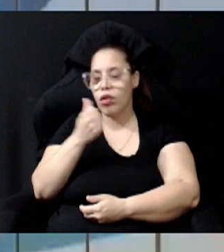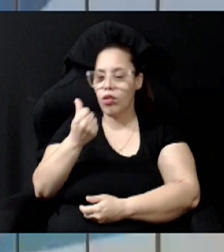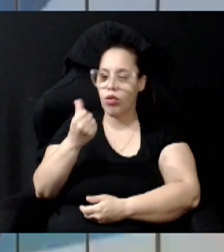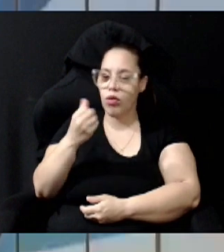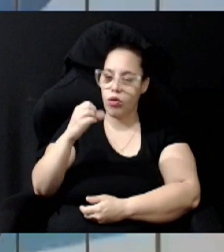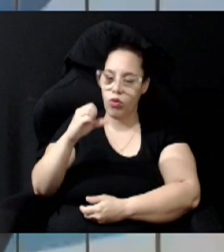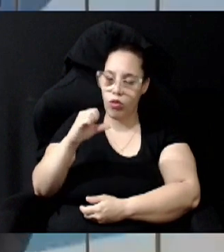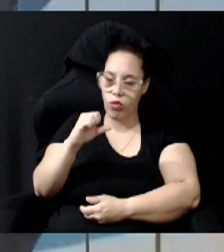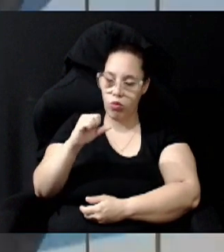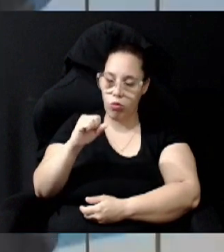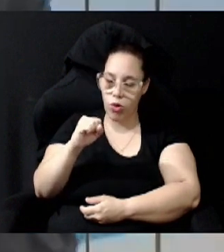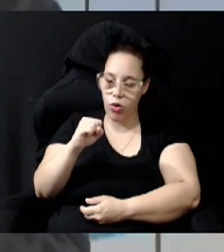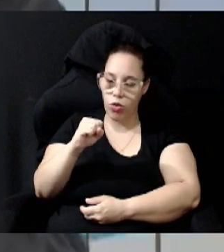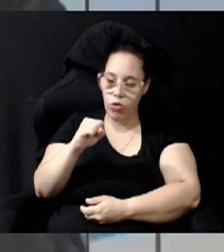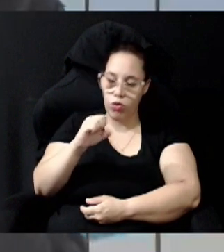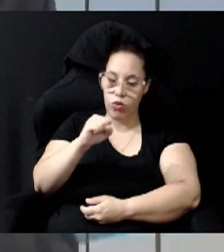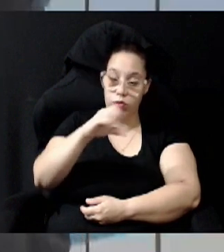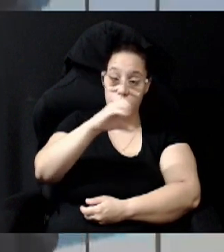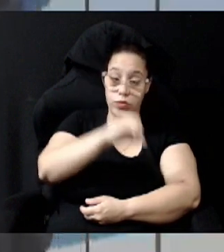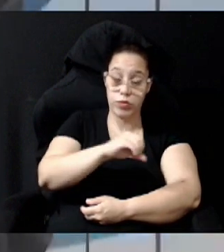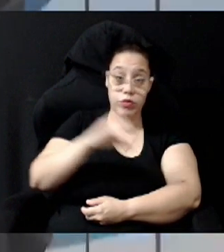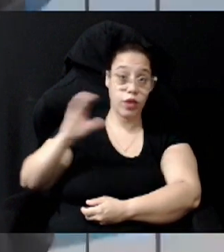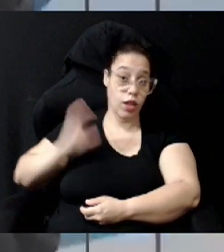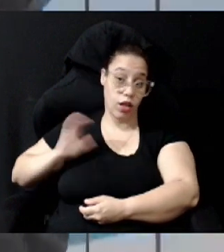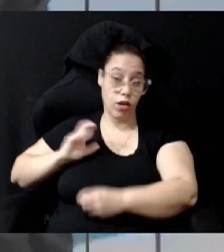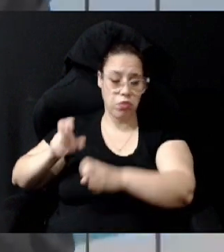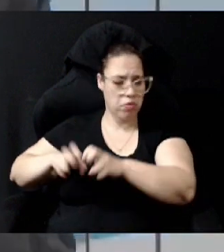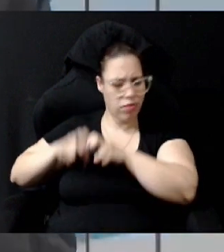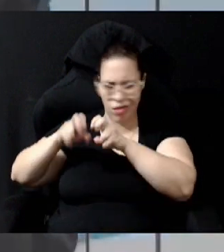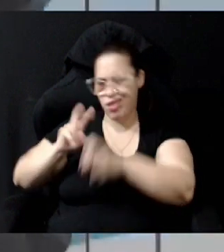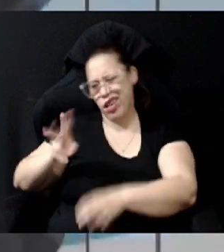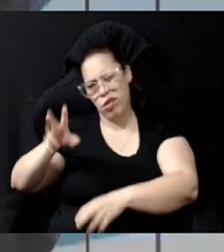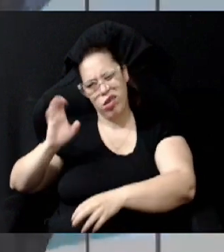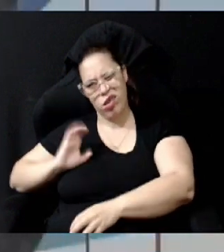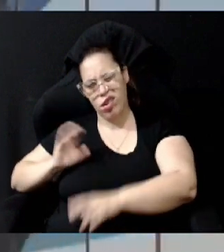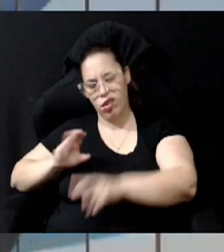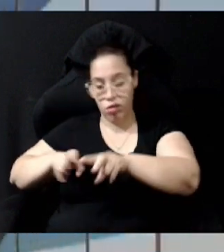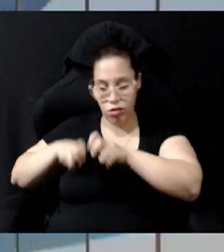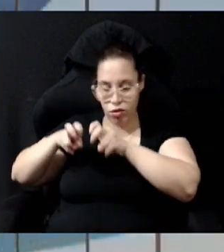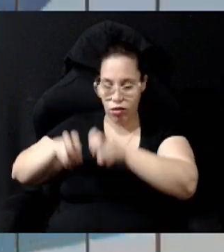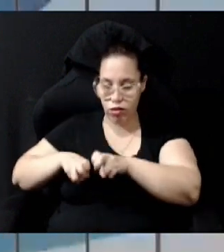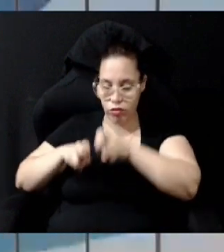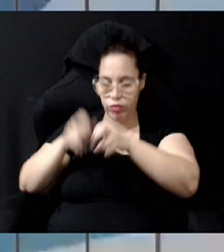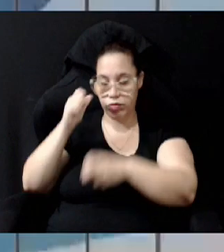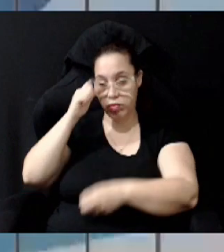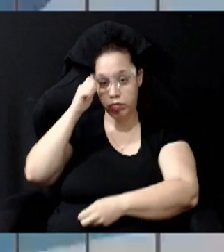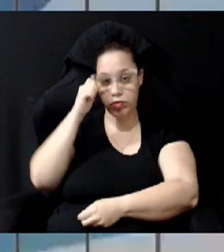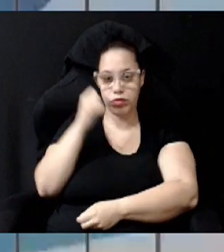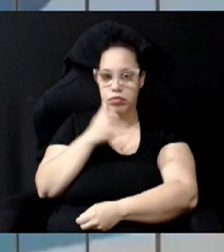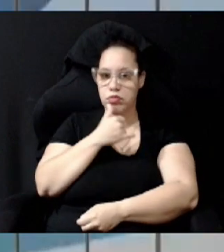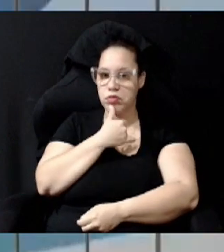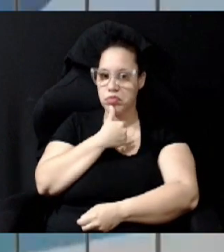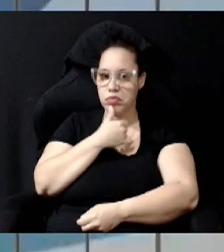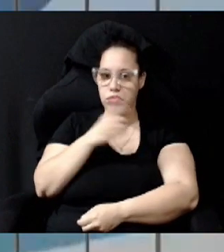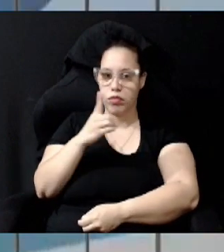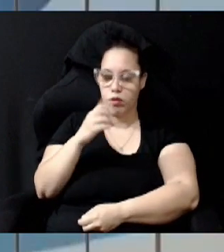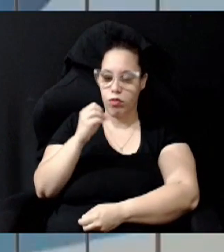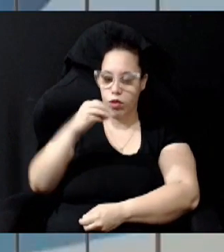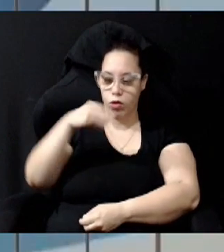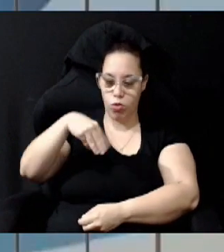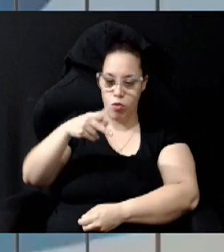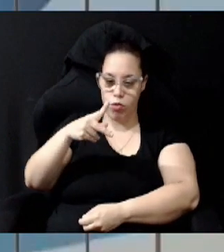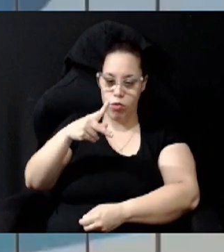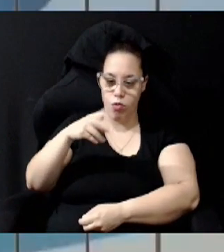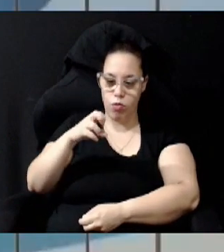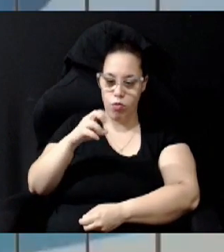1889, a elite agrária, sempre a elite agrária, infeliz com Dom Pedro II, por conta